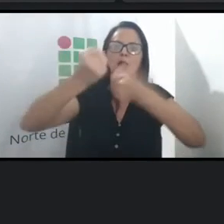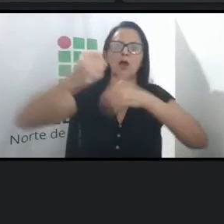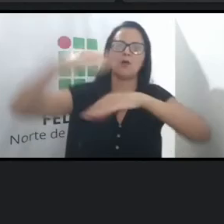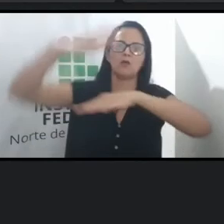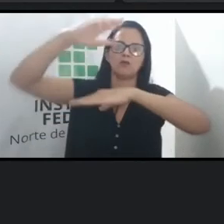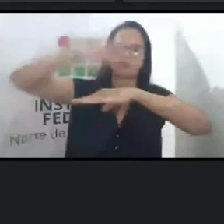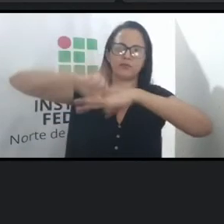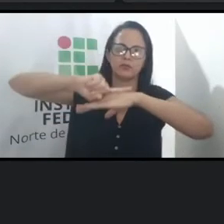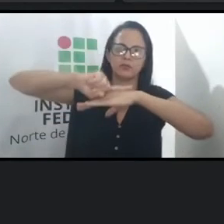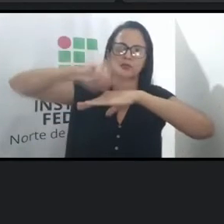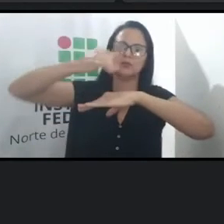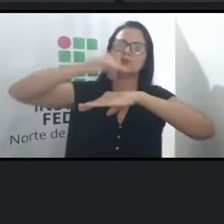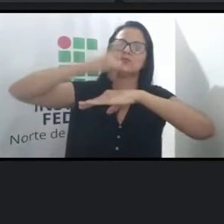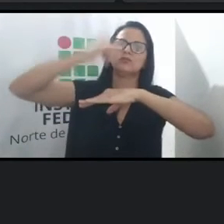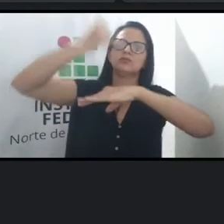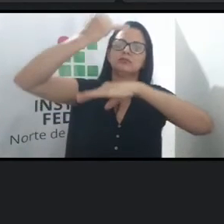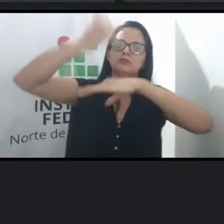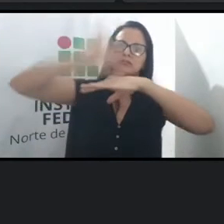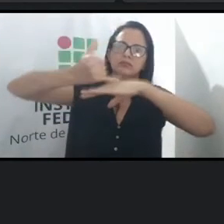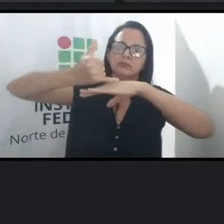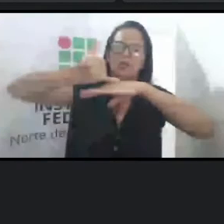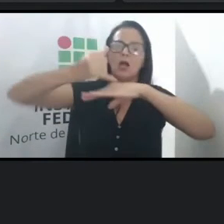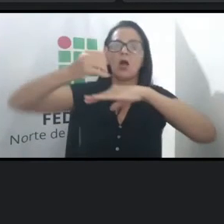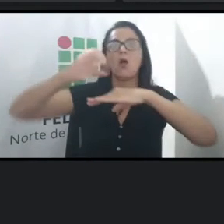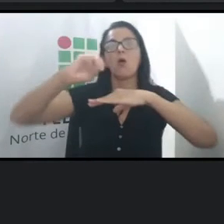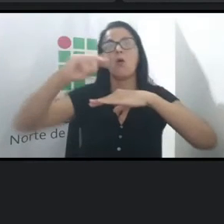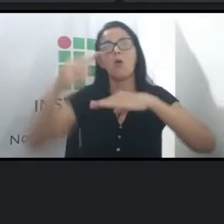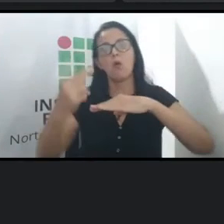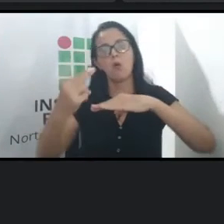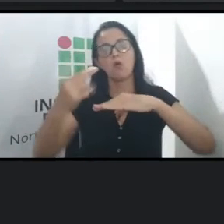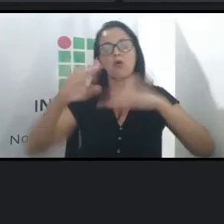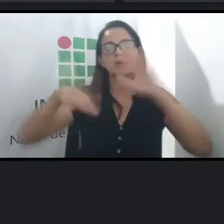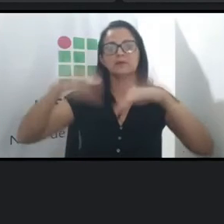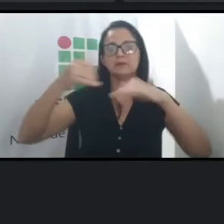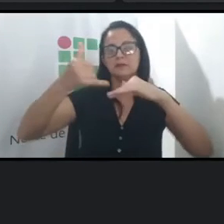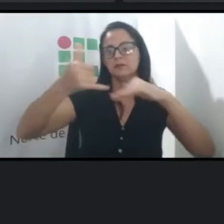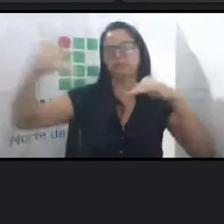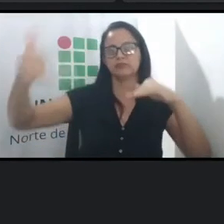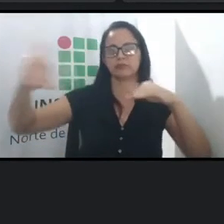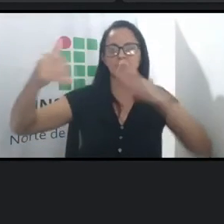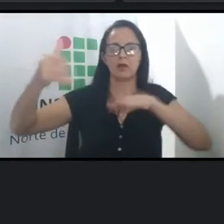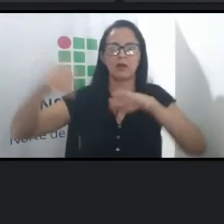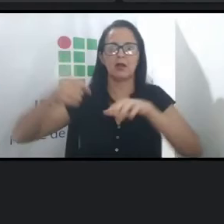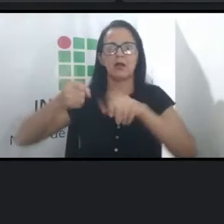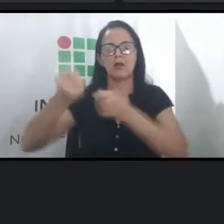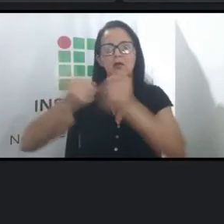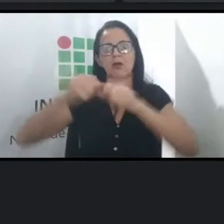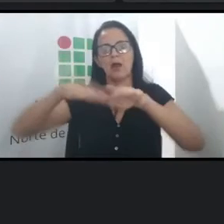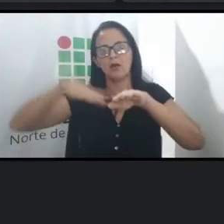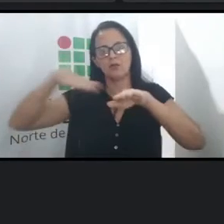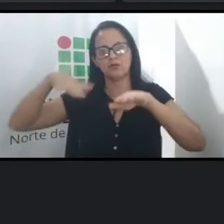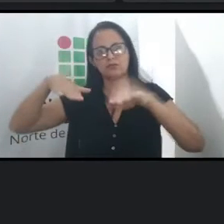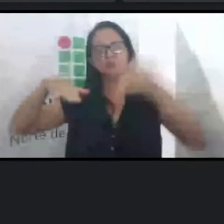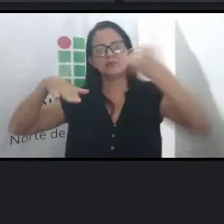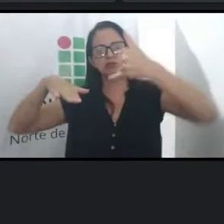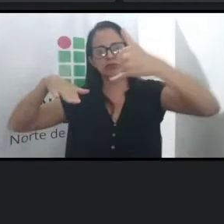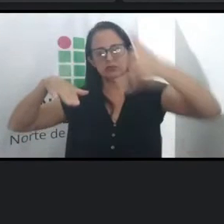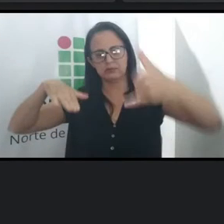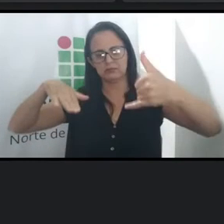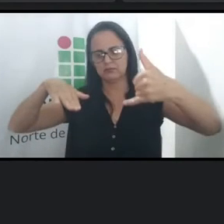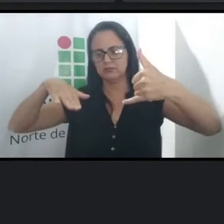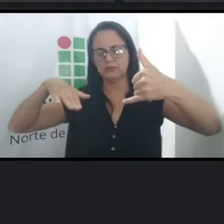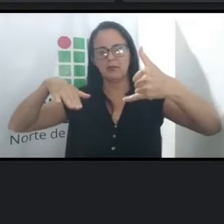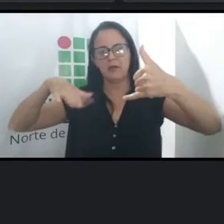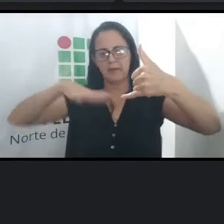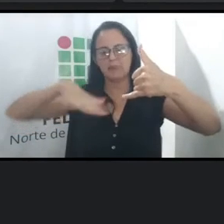mesmo ficar distante do carro, mas produzir o que nós já falamos anteriormente, as superfícies equipotenciais. E